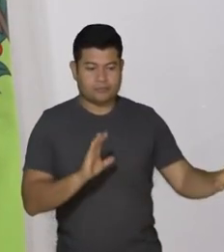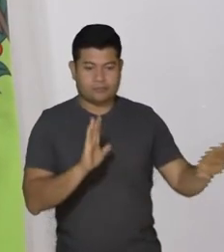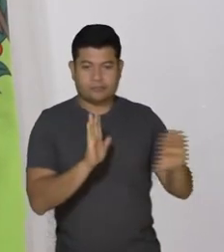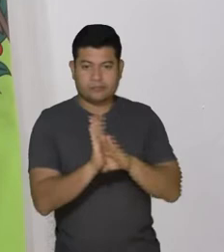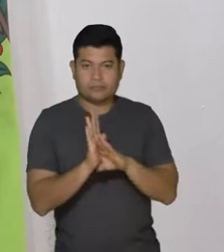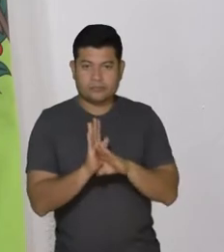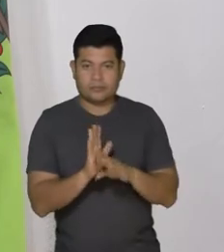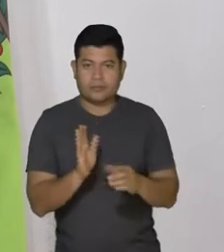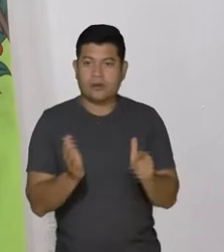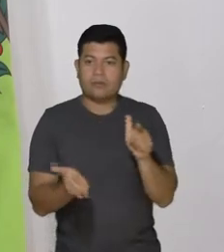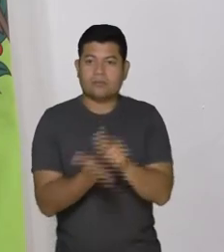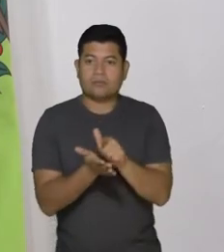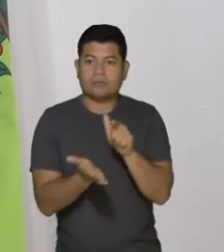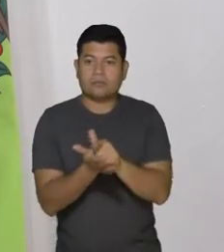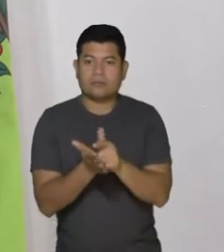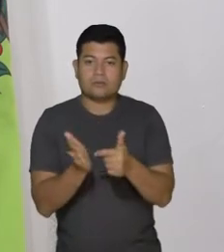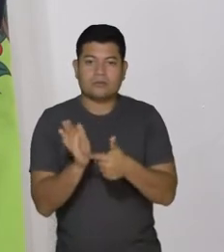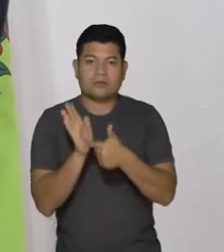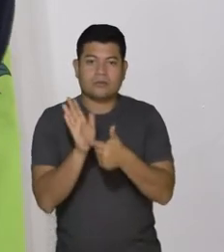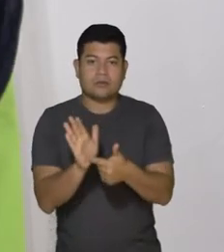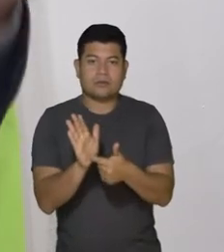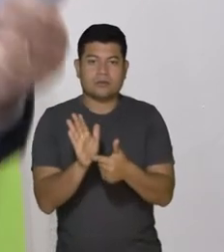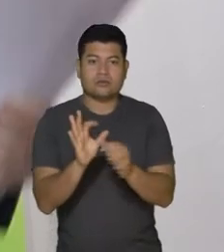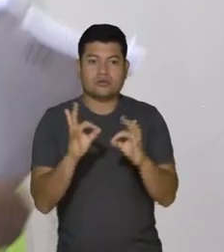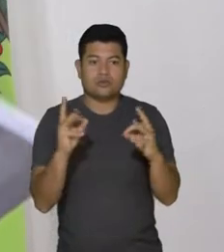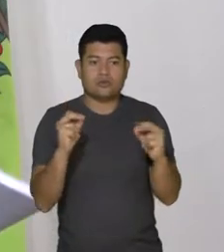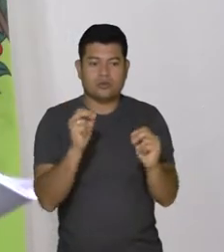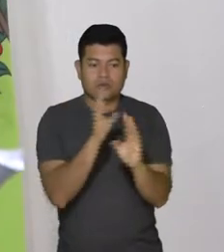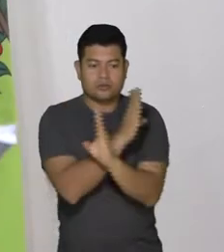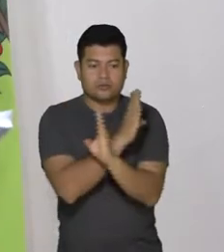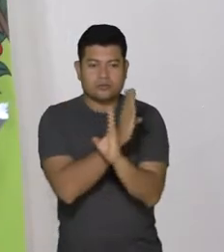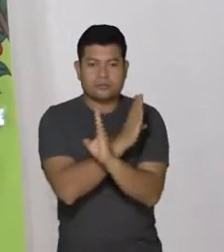mãos toda a investigação